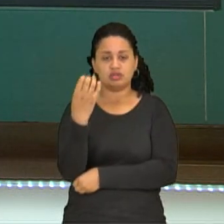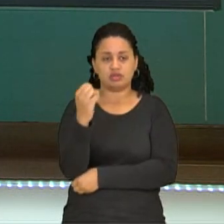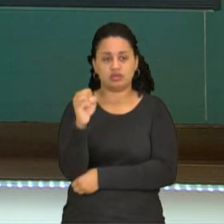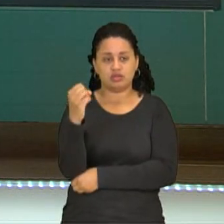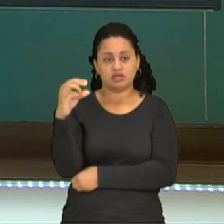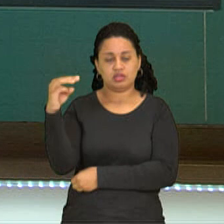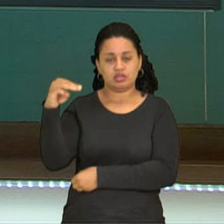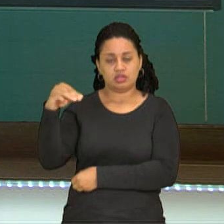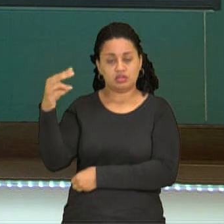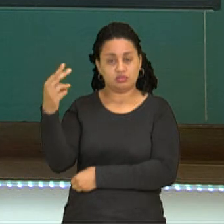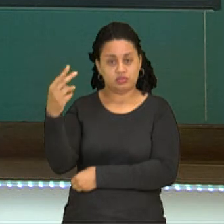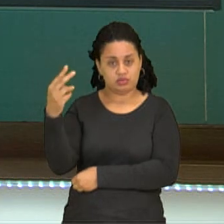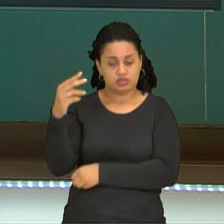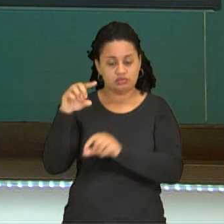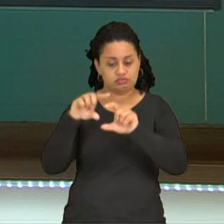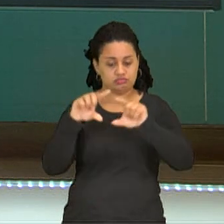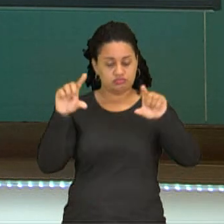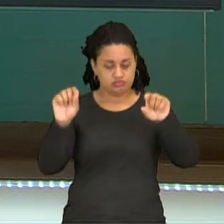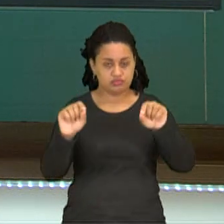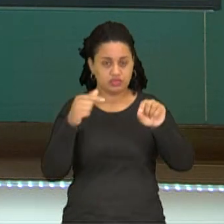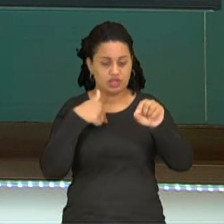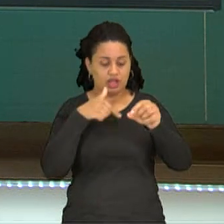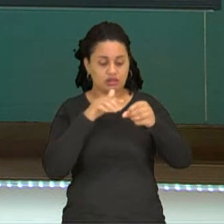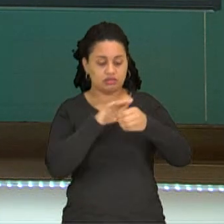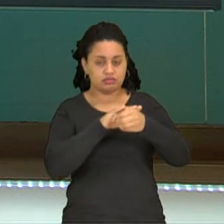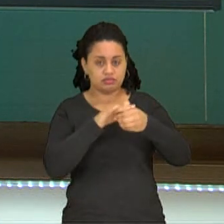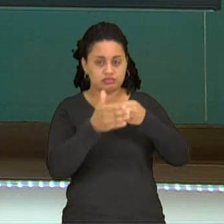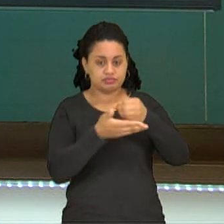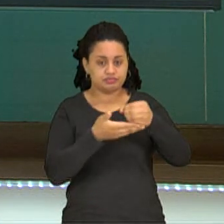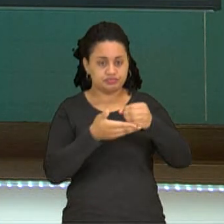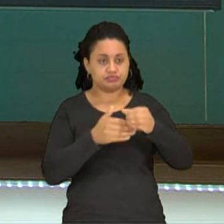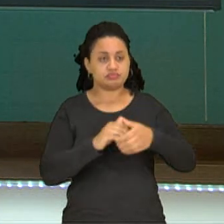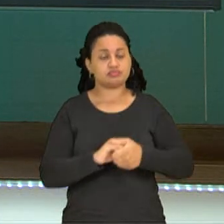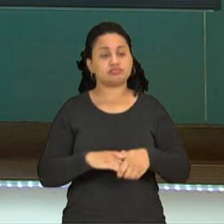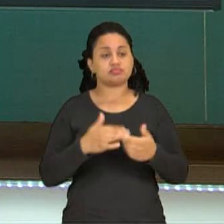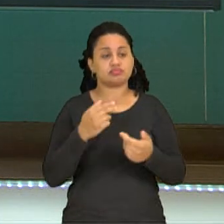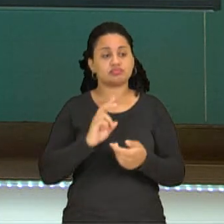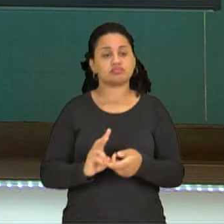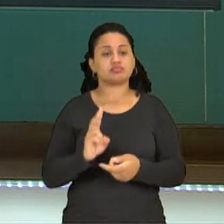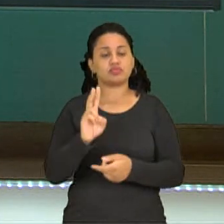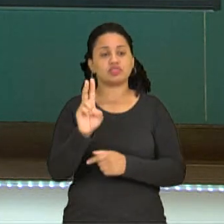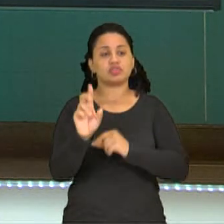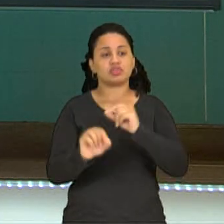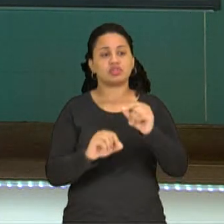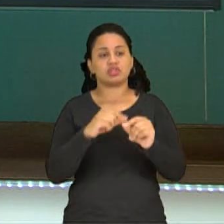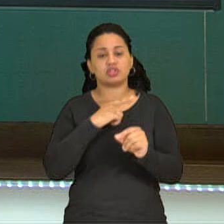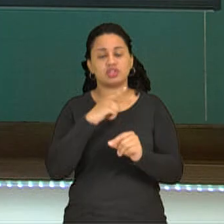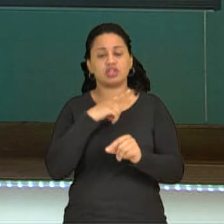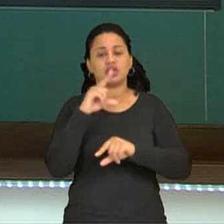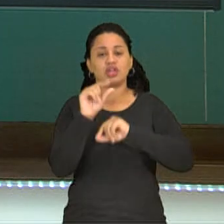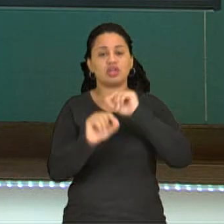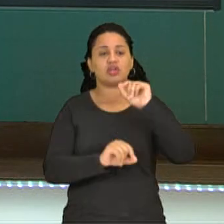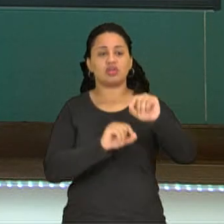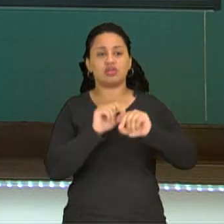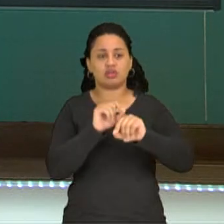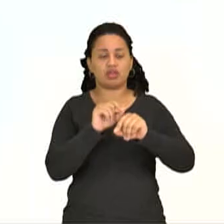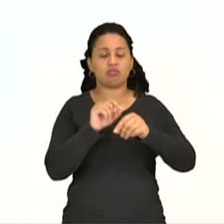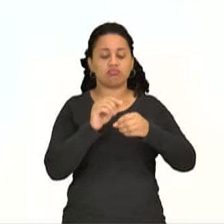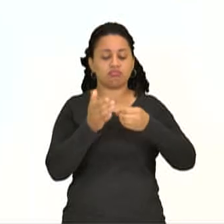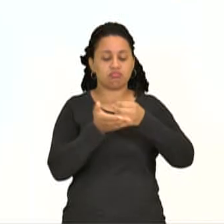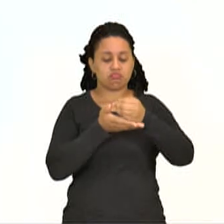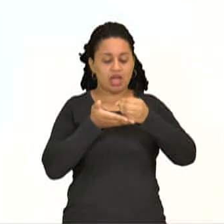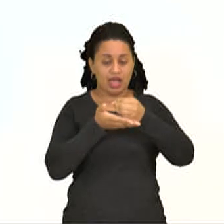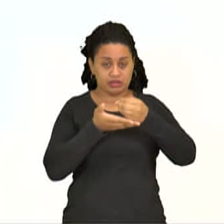1,0048 centímetros quadrados. Joia? Continuando aqui. Nós temos a área da